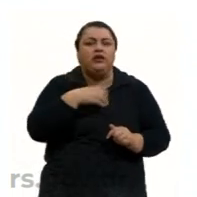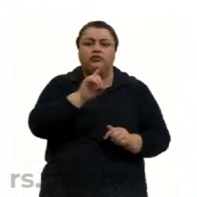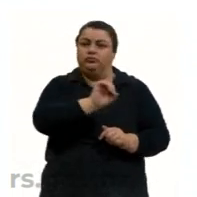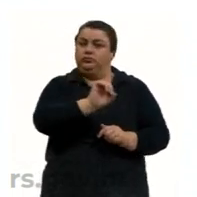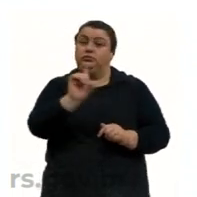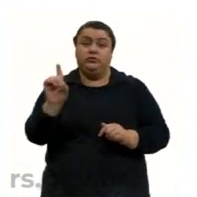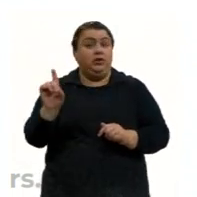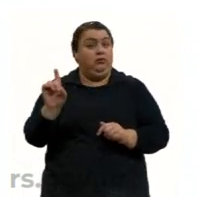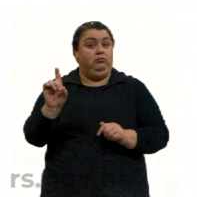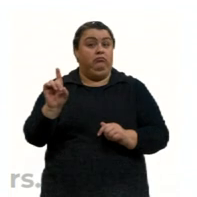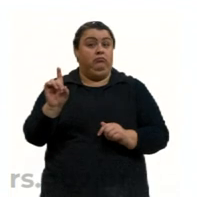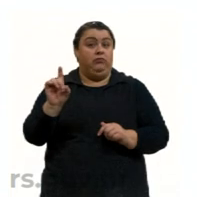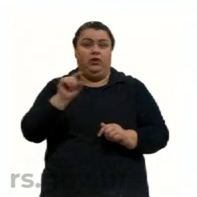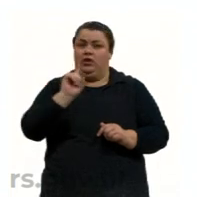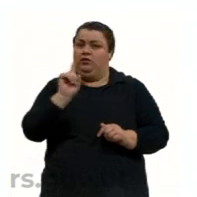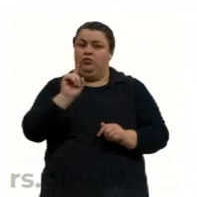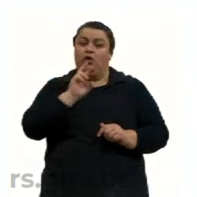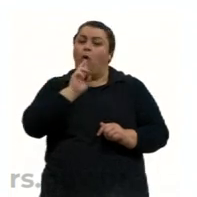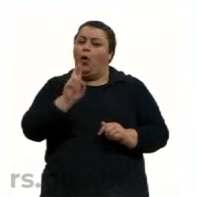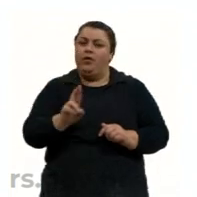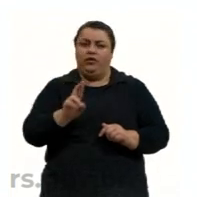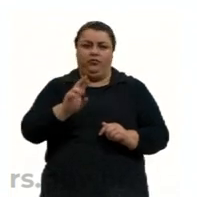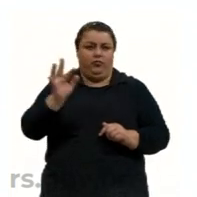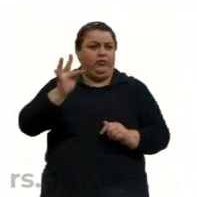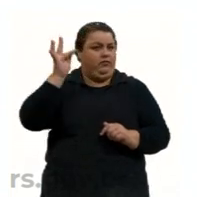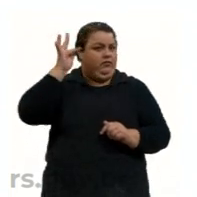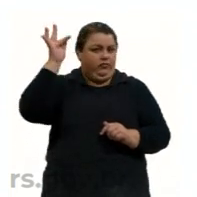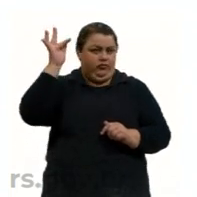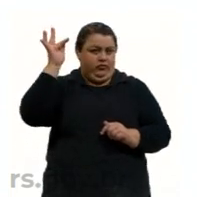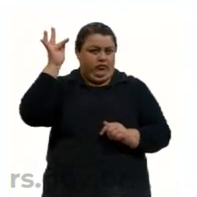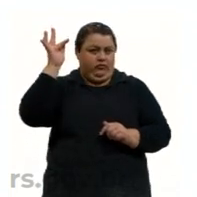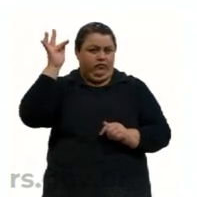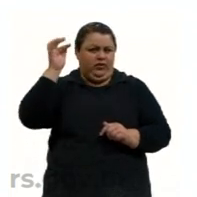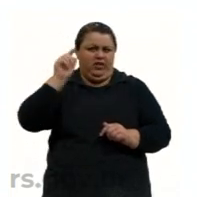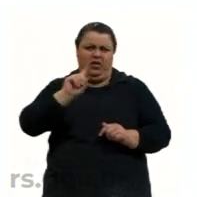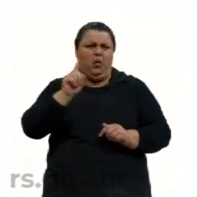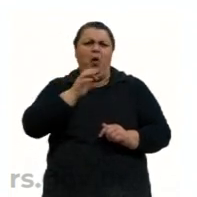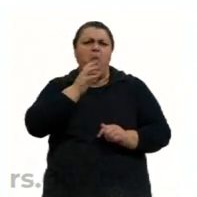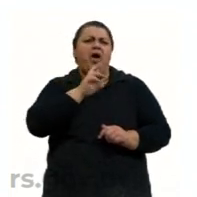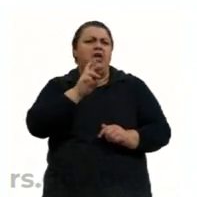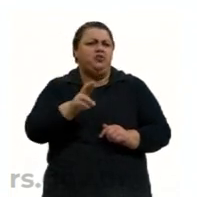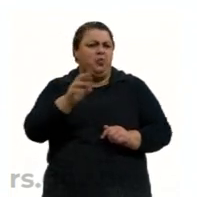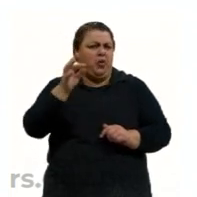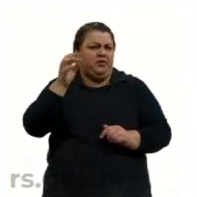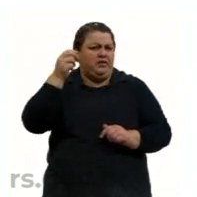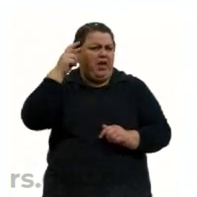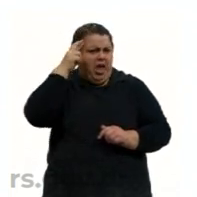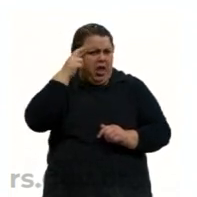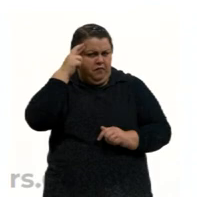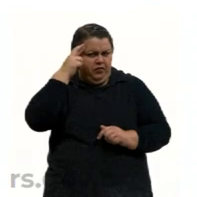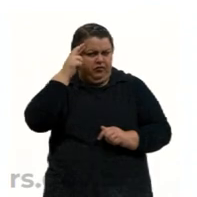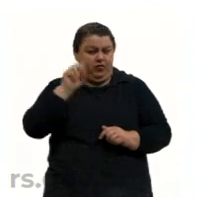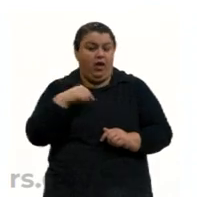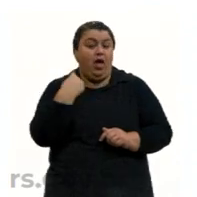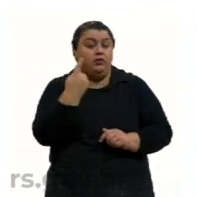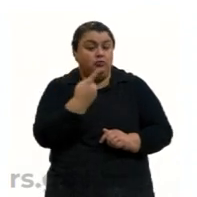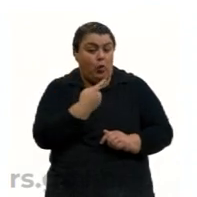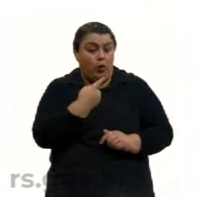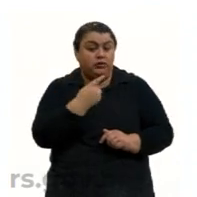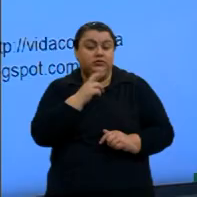foi assim não é senão uma resposta filosófica Essa não é uma resposta refletida a as nossas respostas